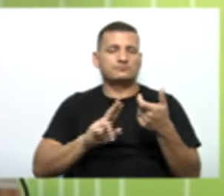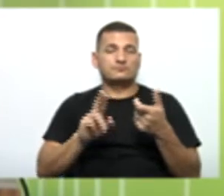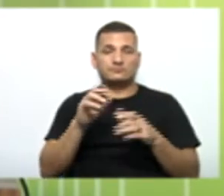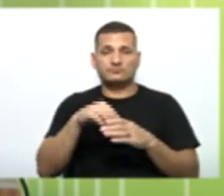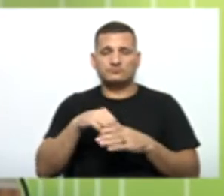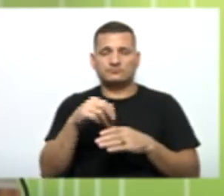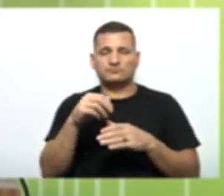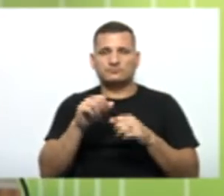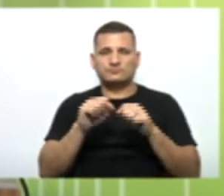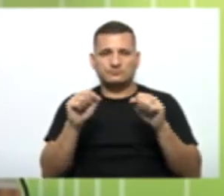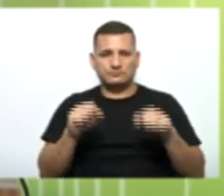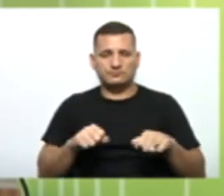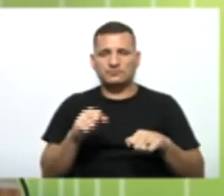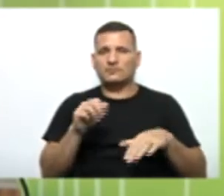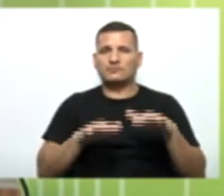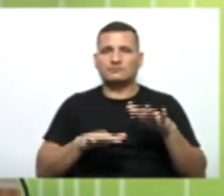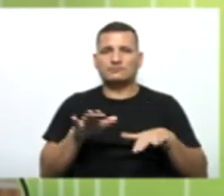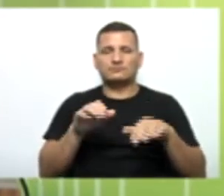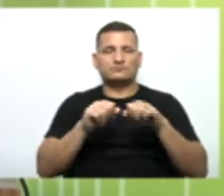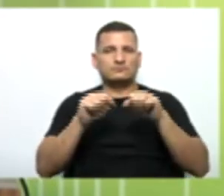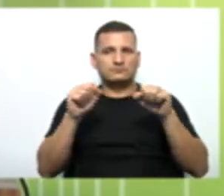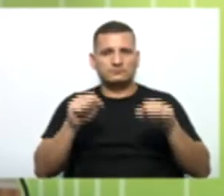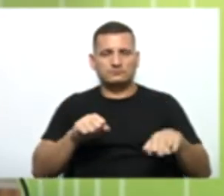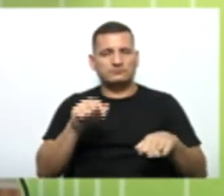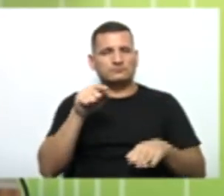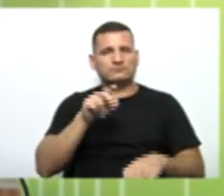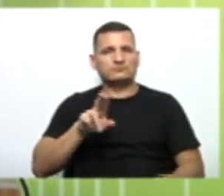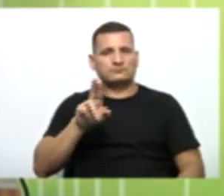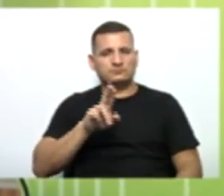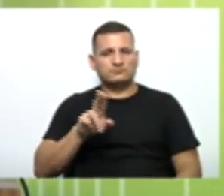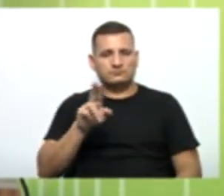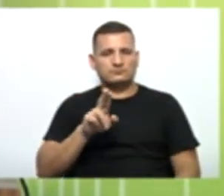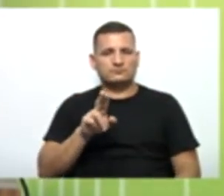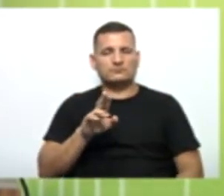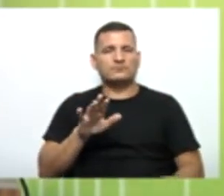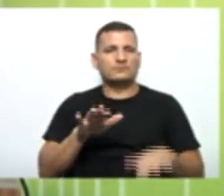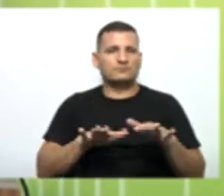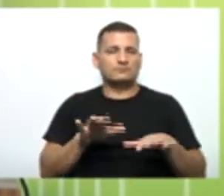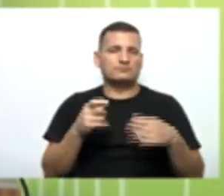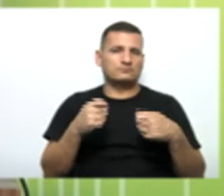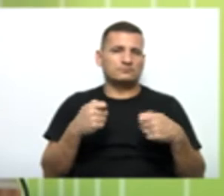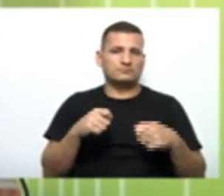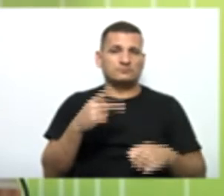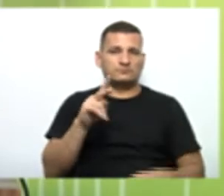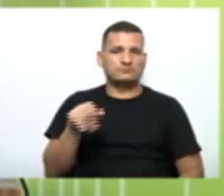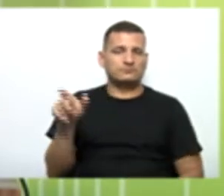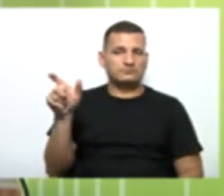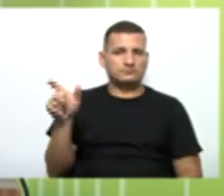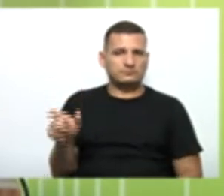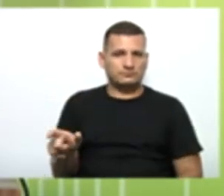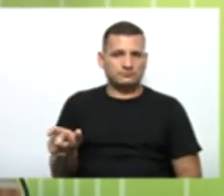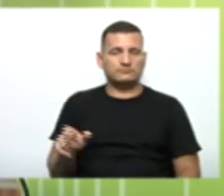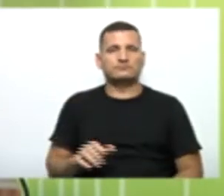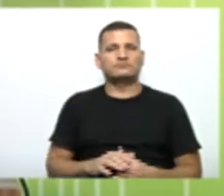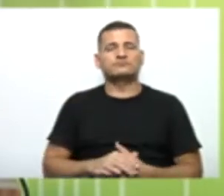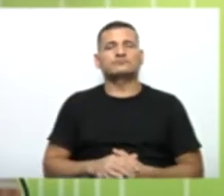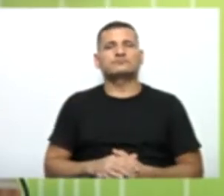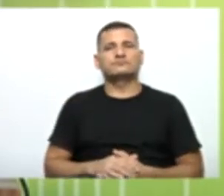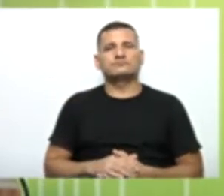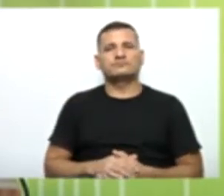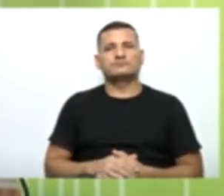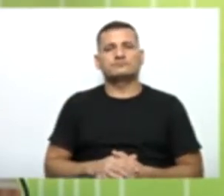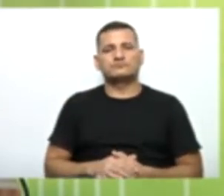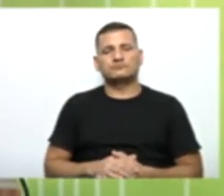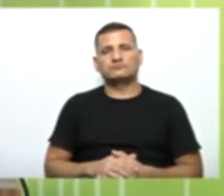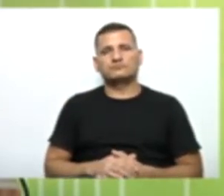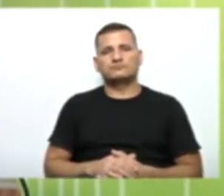você for utilizar. Vai depender do sistema que você for utilizar. Vai depender da necessidade do seu cliente. E lógico, eu acredito que